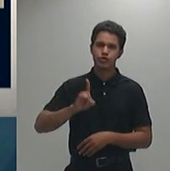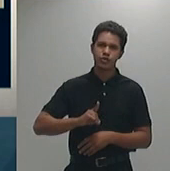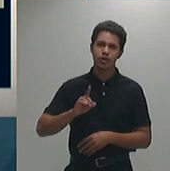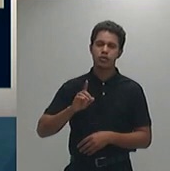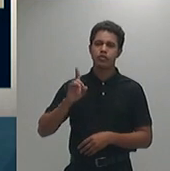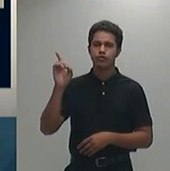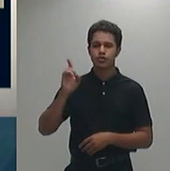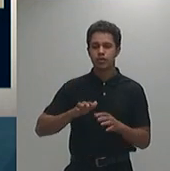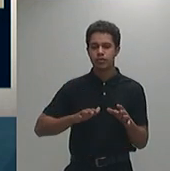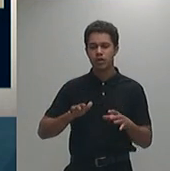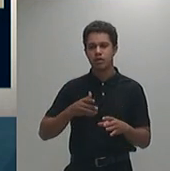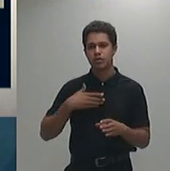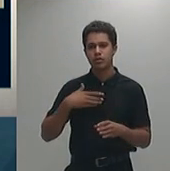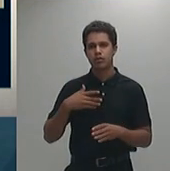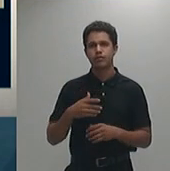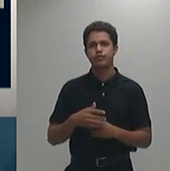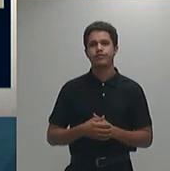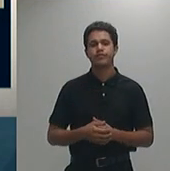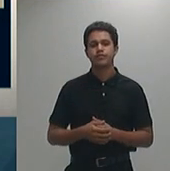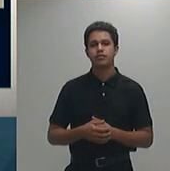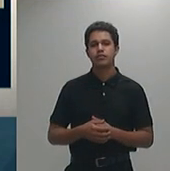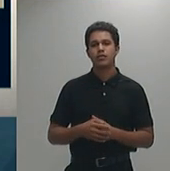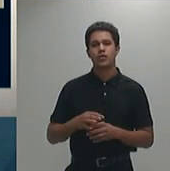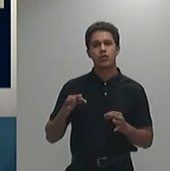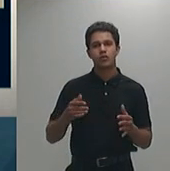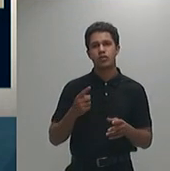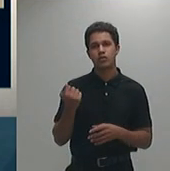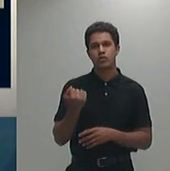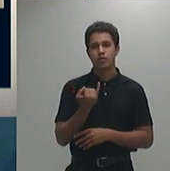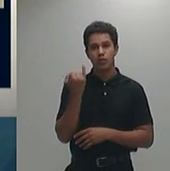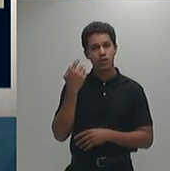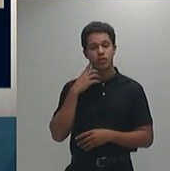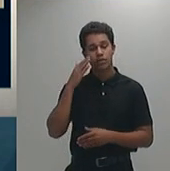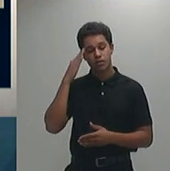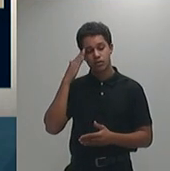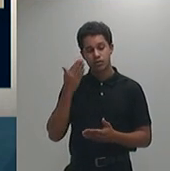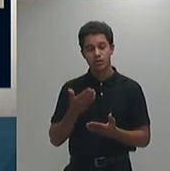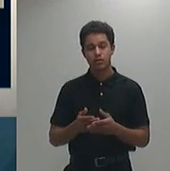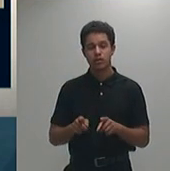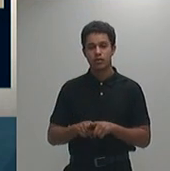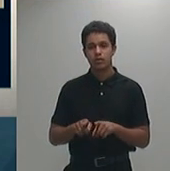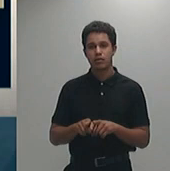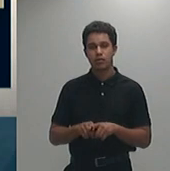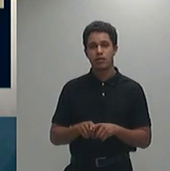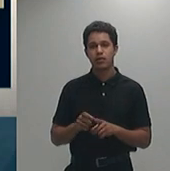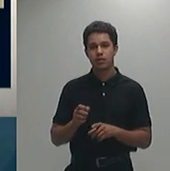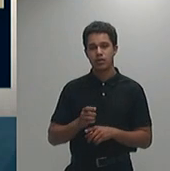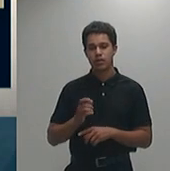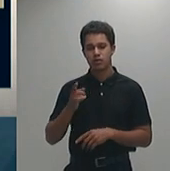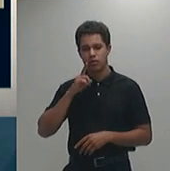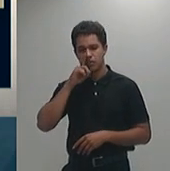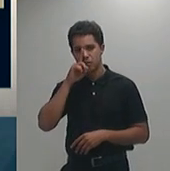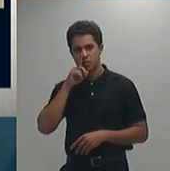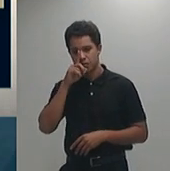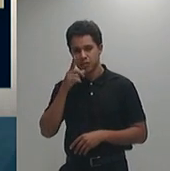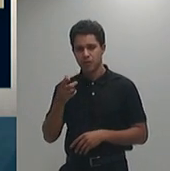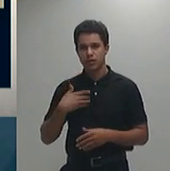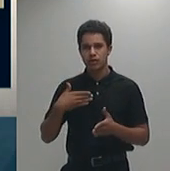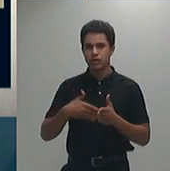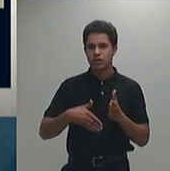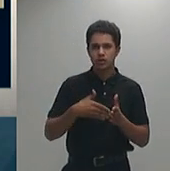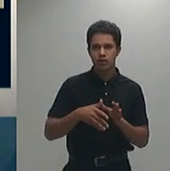ação o universo de suma importância considerar ainda em relação aumentado o risco de controladores interferir na própria deliberação